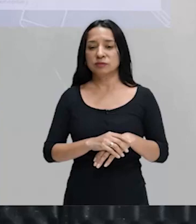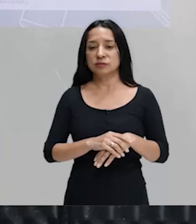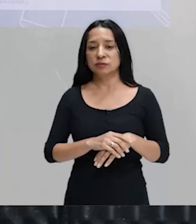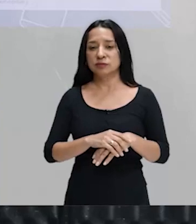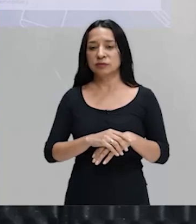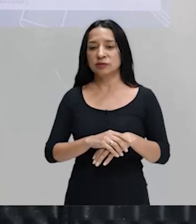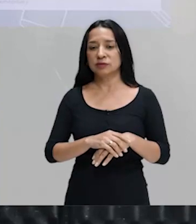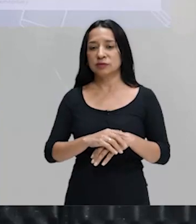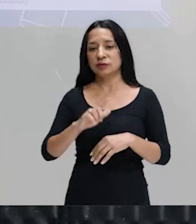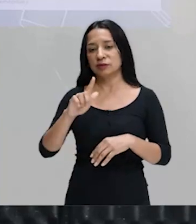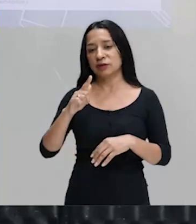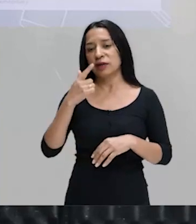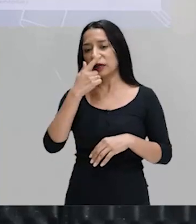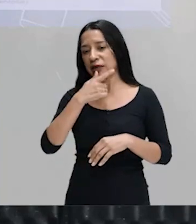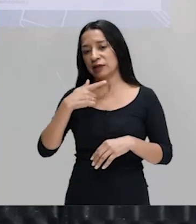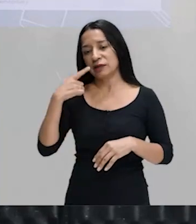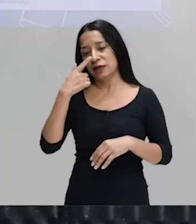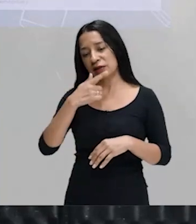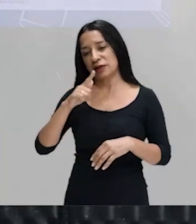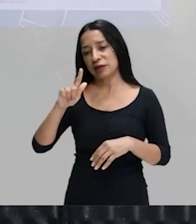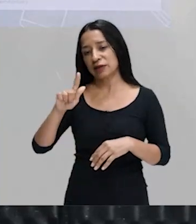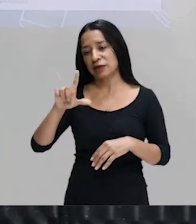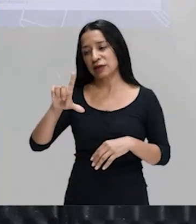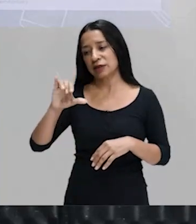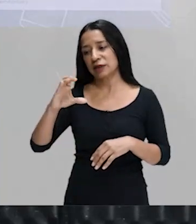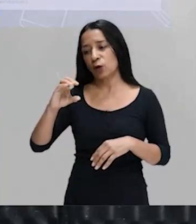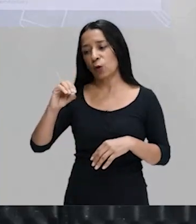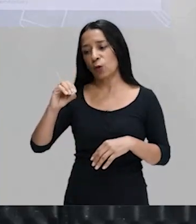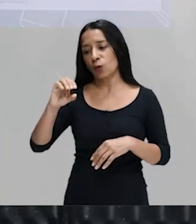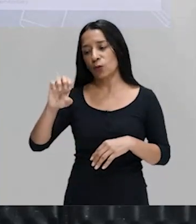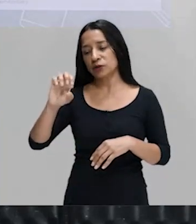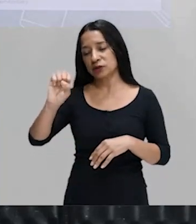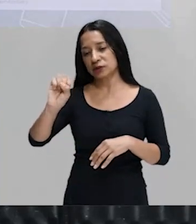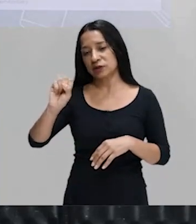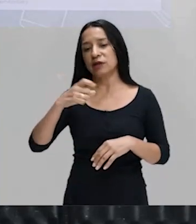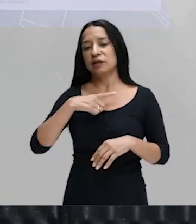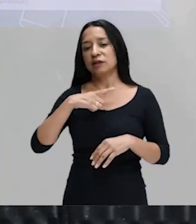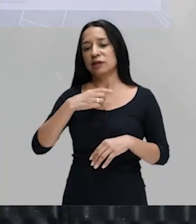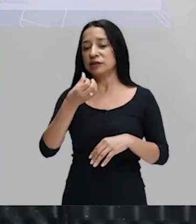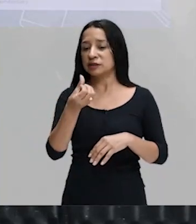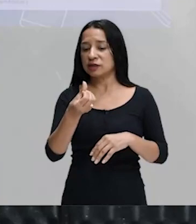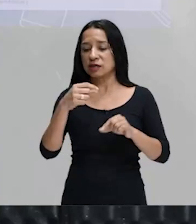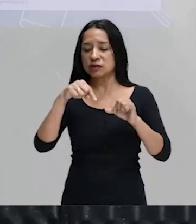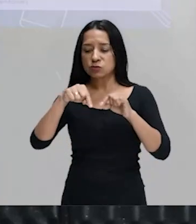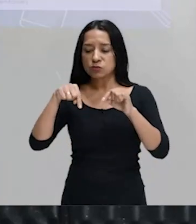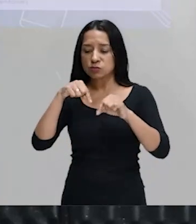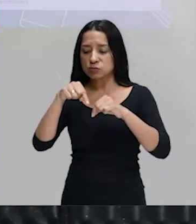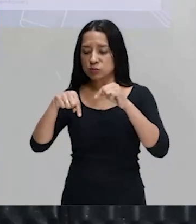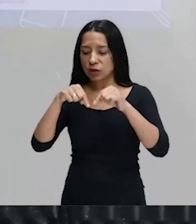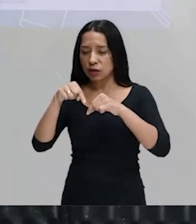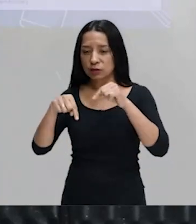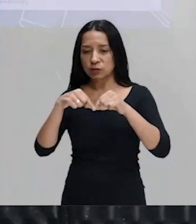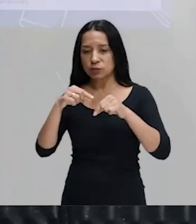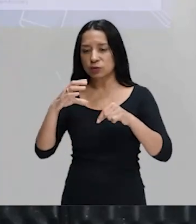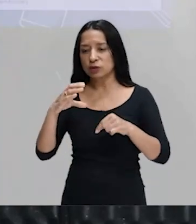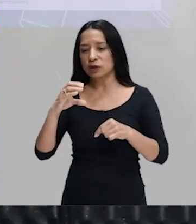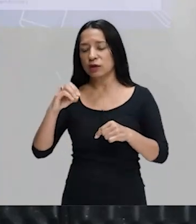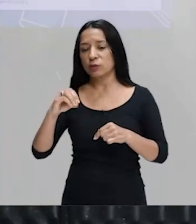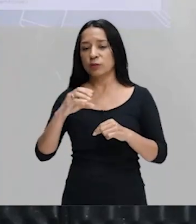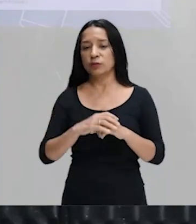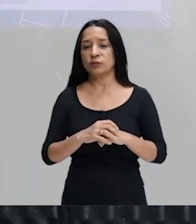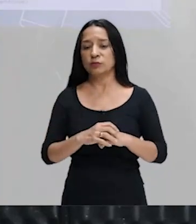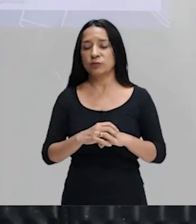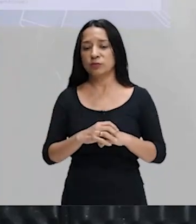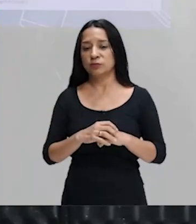perceber, ela é uma hexose. É um monossacarídeo que tem 6 átomos de carbono. Já no caso da